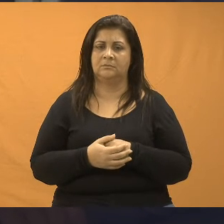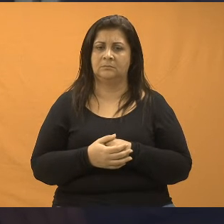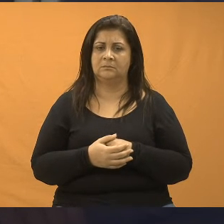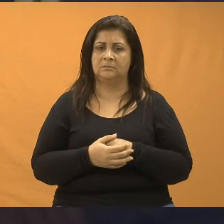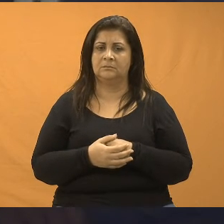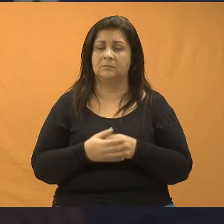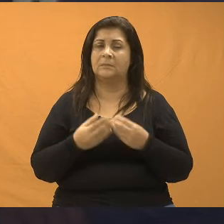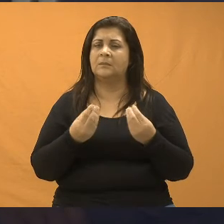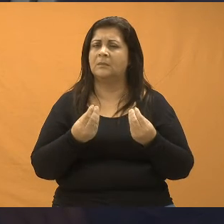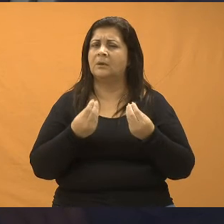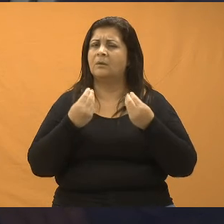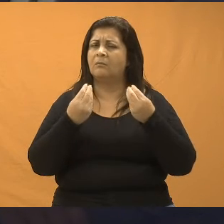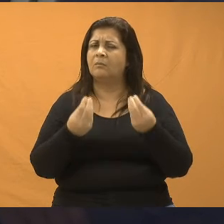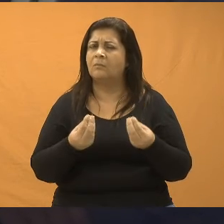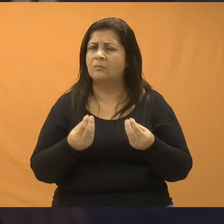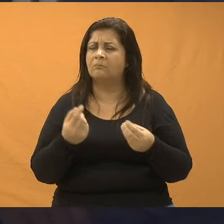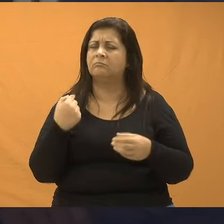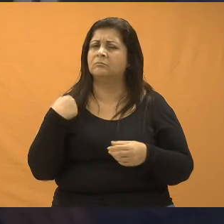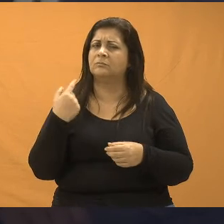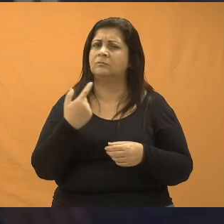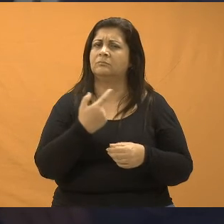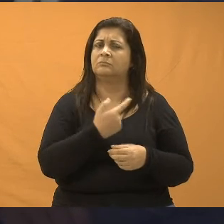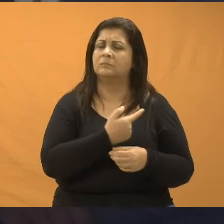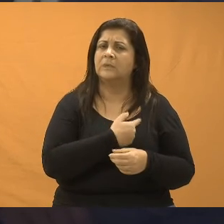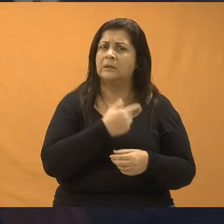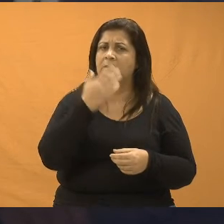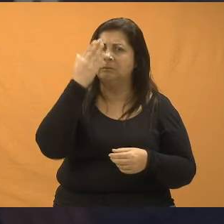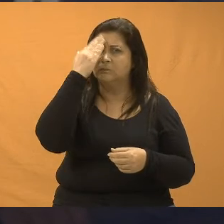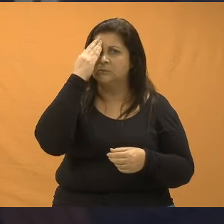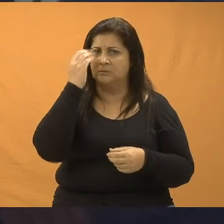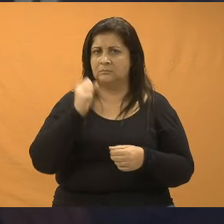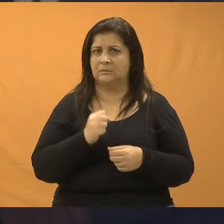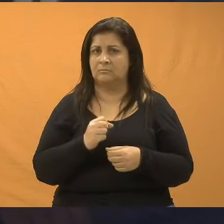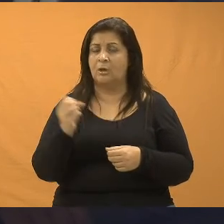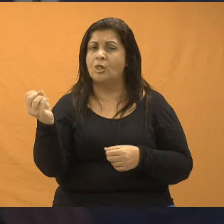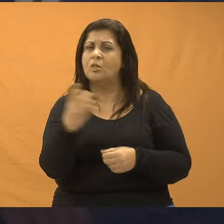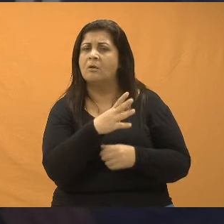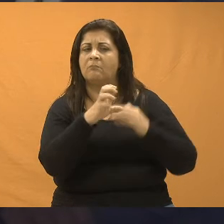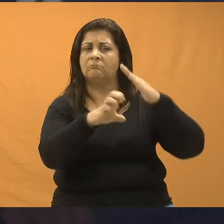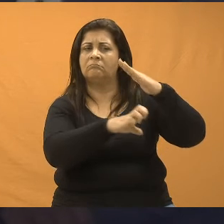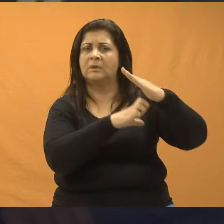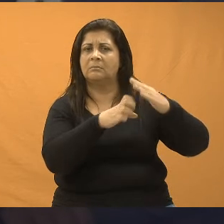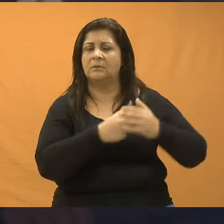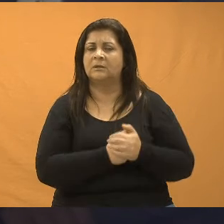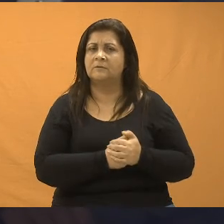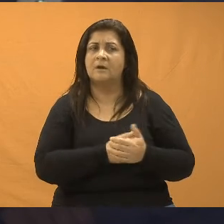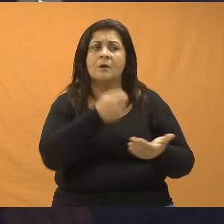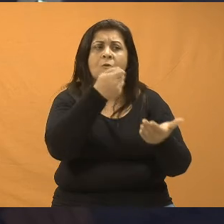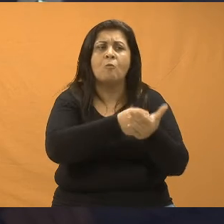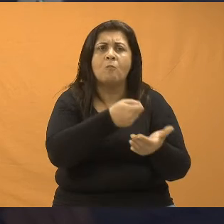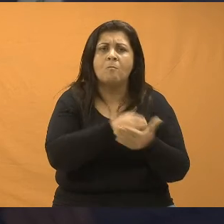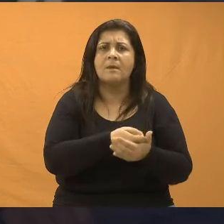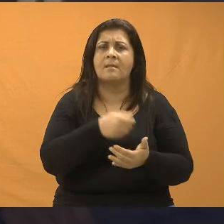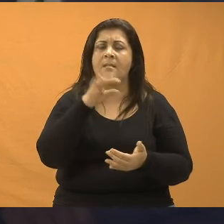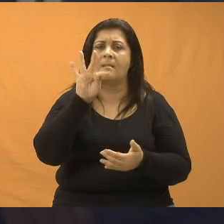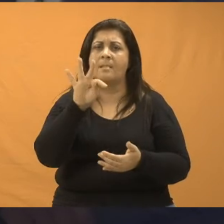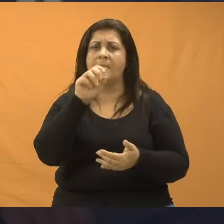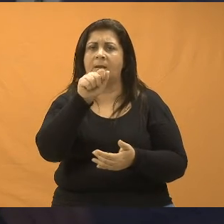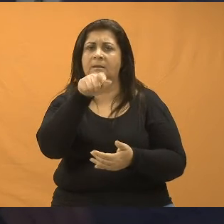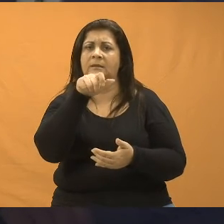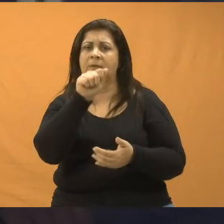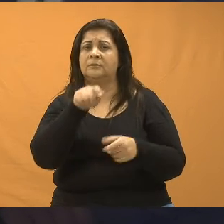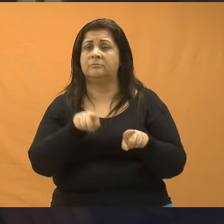que garantia que nós vamos ter que uma nova OS não vai cobrar a taxa de administração também?